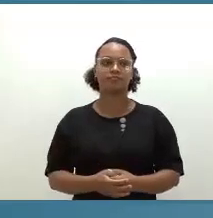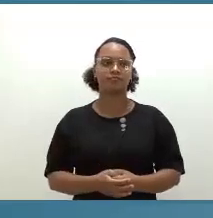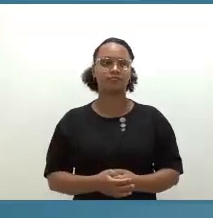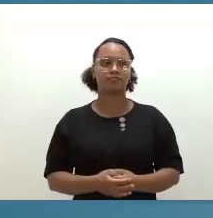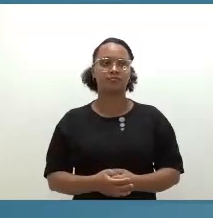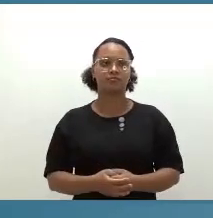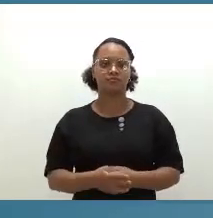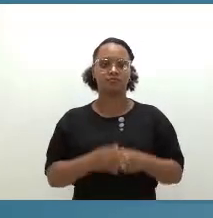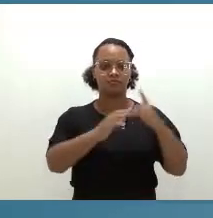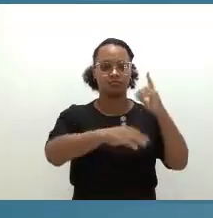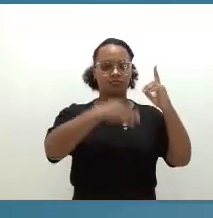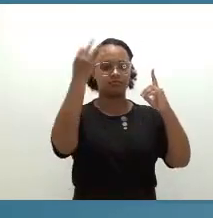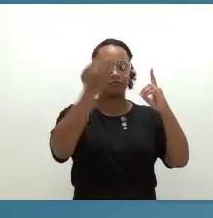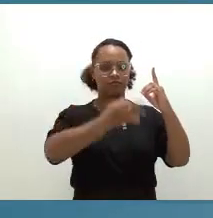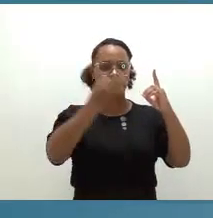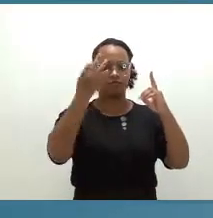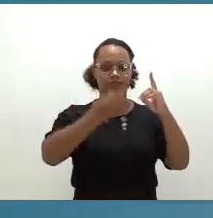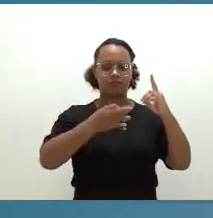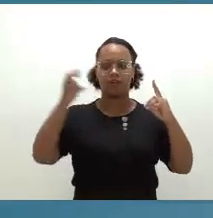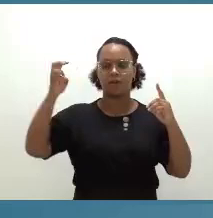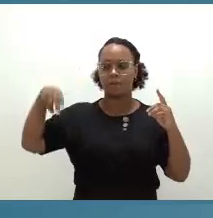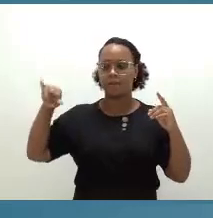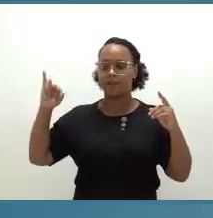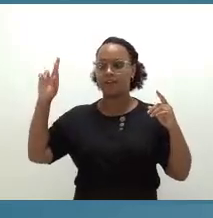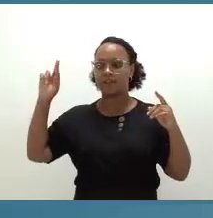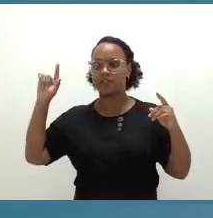Desembargador Maírto Marques Carneiro.